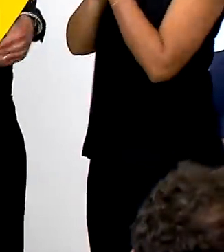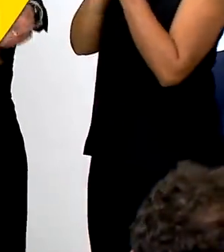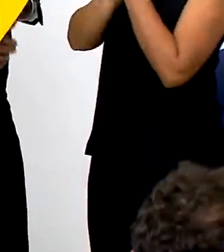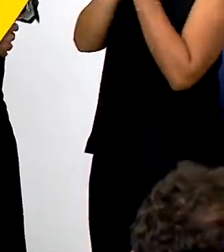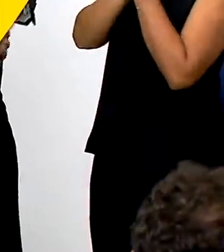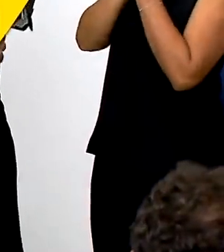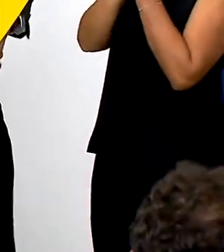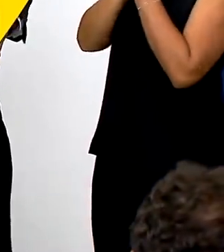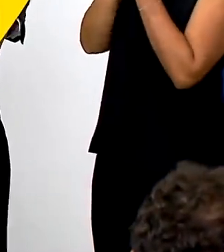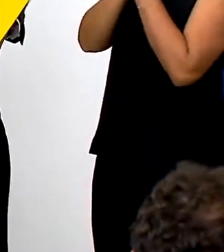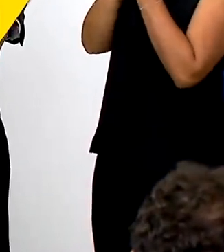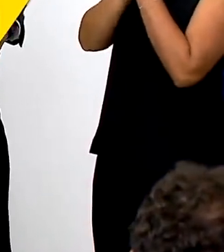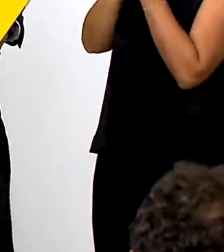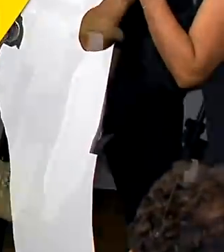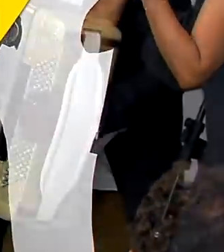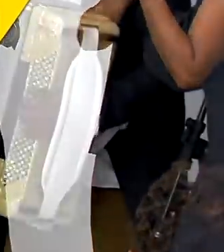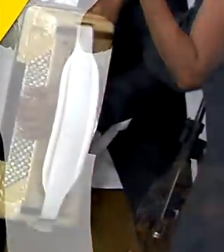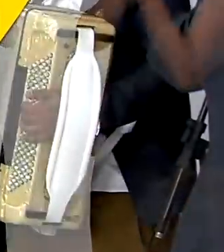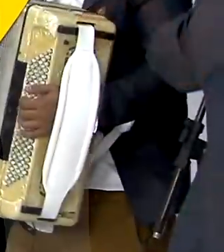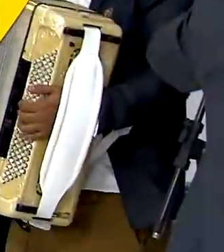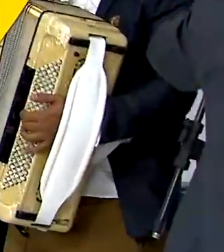Vamos deixar o povo cantar com a gente um pouquinho.